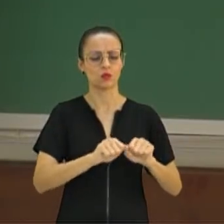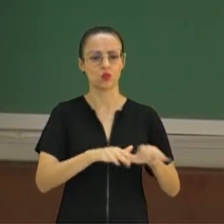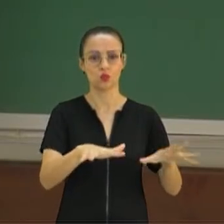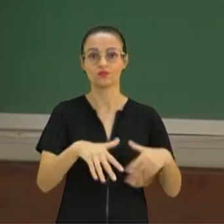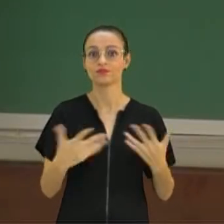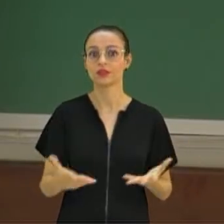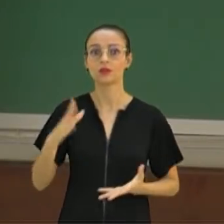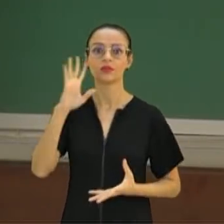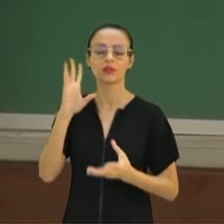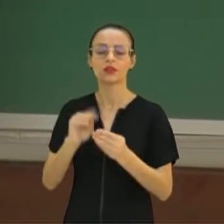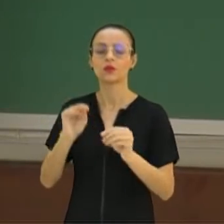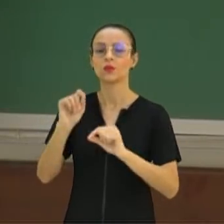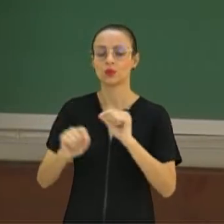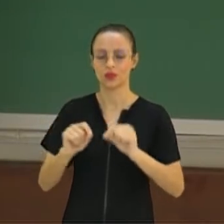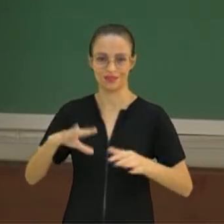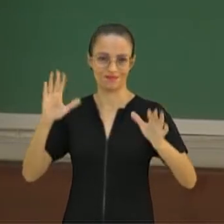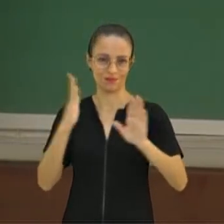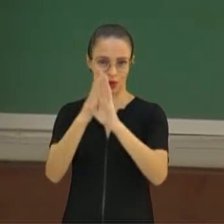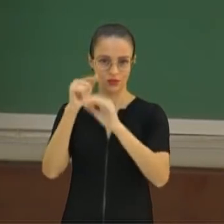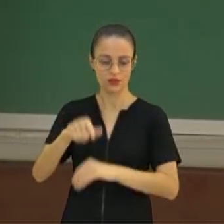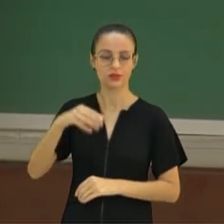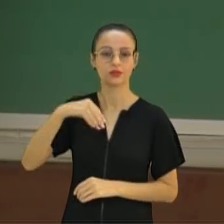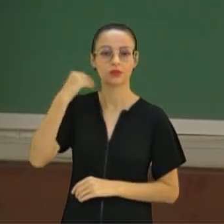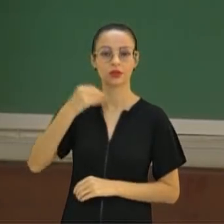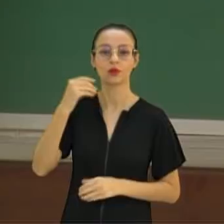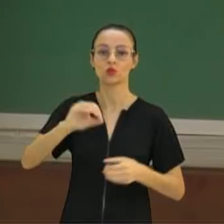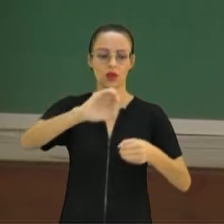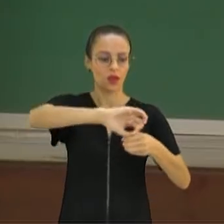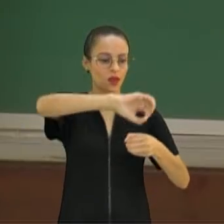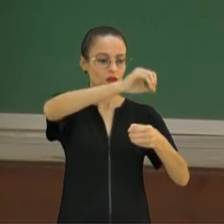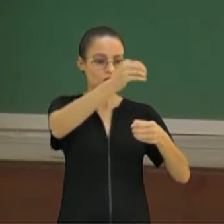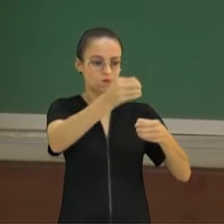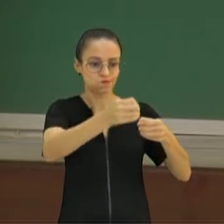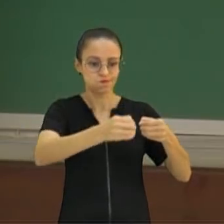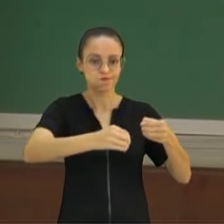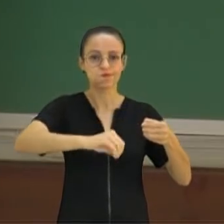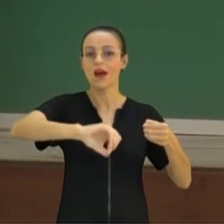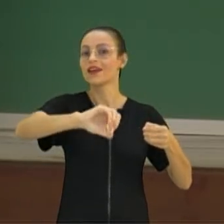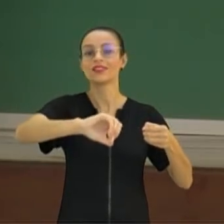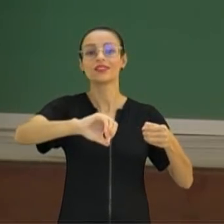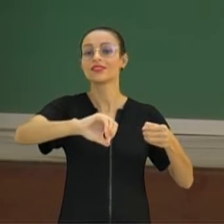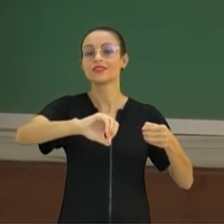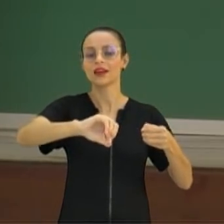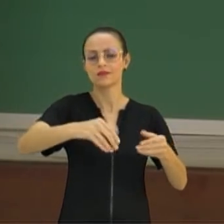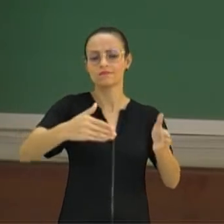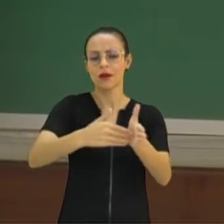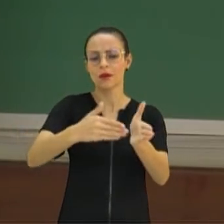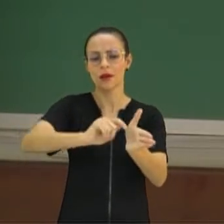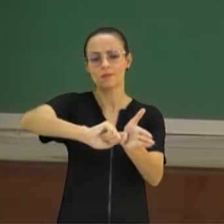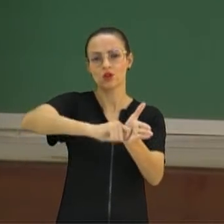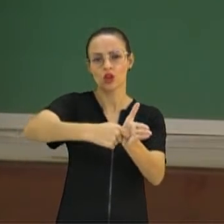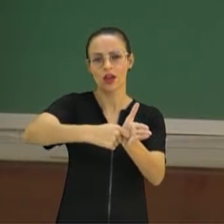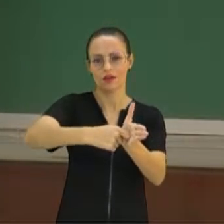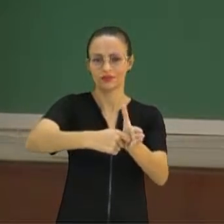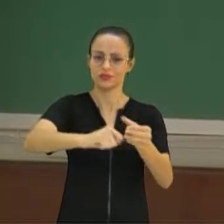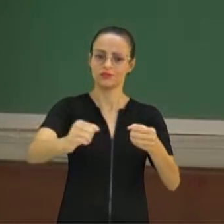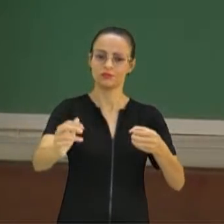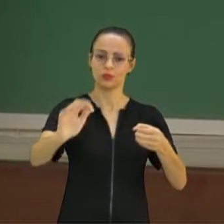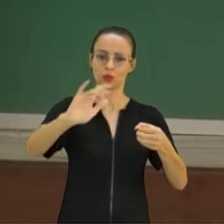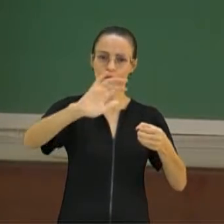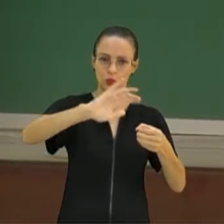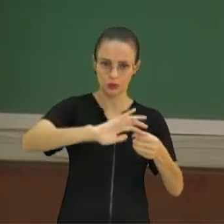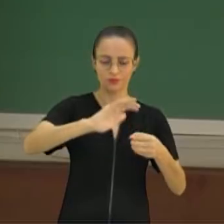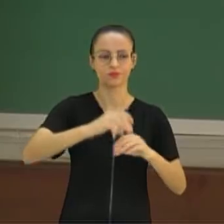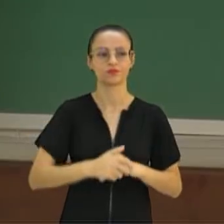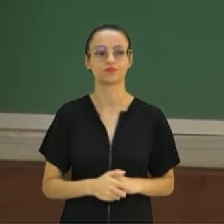Então, entendeu-se, né, através desse experimento, que aquela curvatura impedia a chegada dos micro-organismos aqui dentro após a fervura do